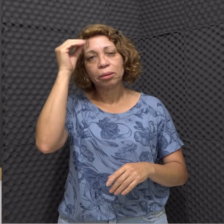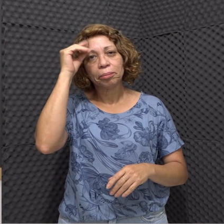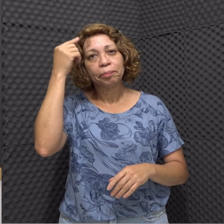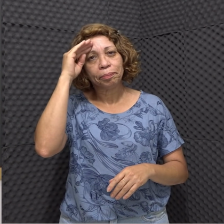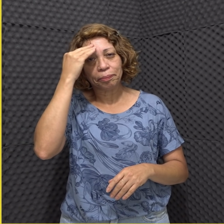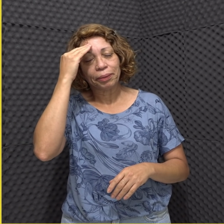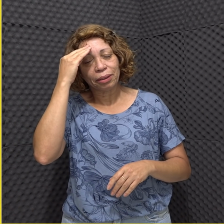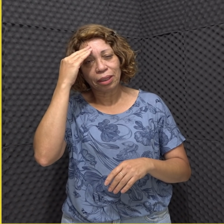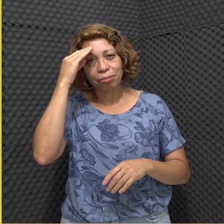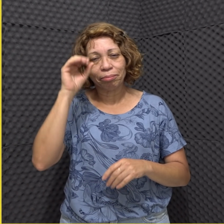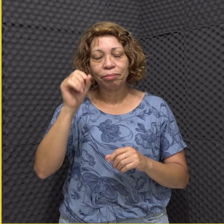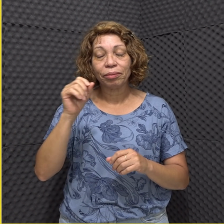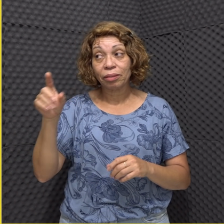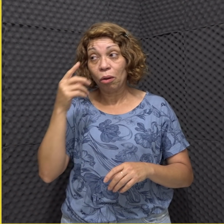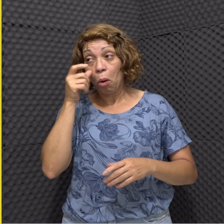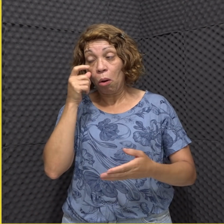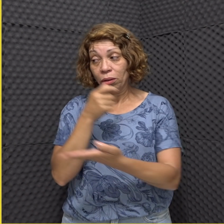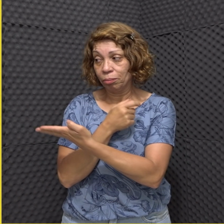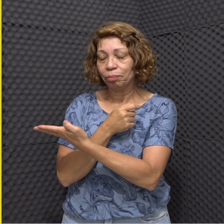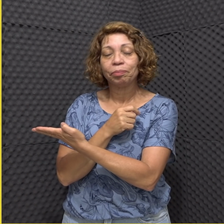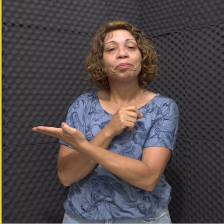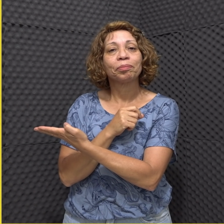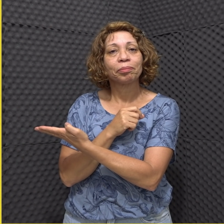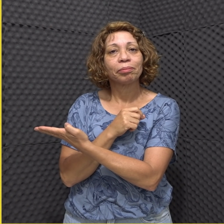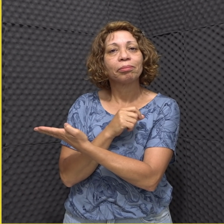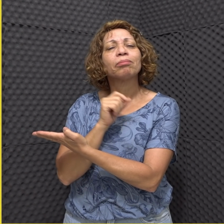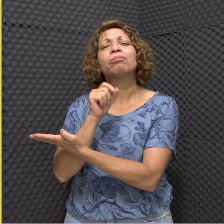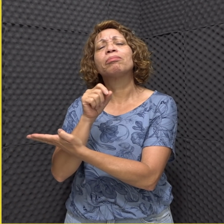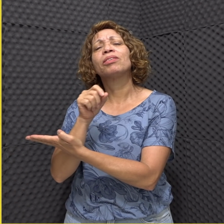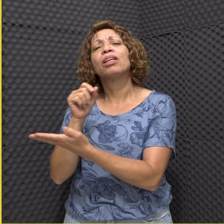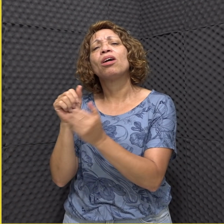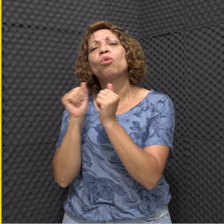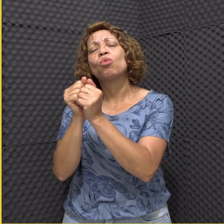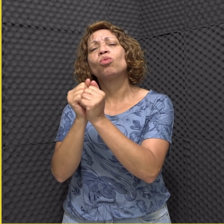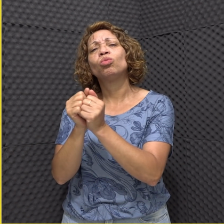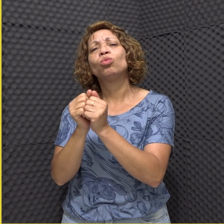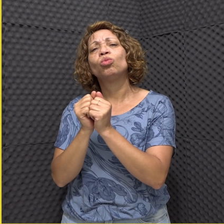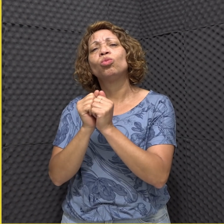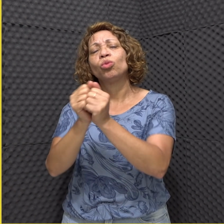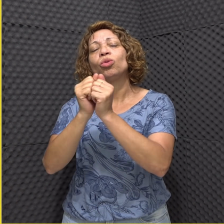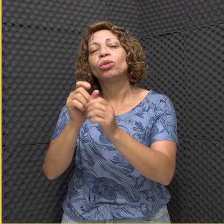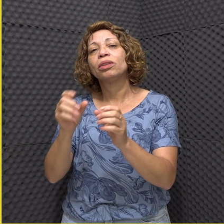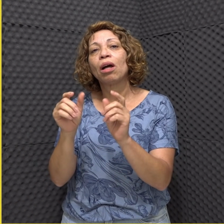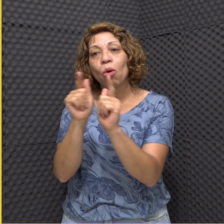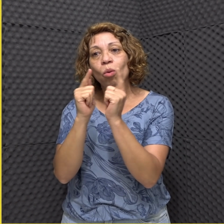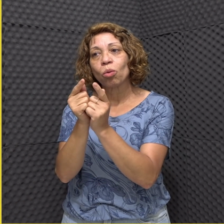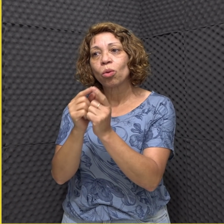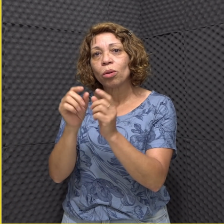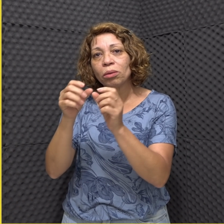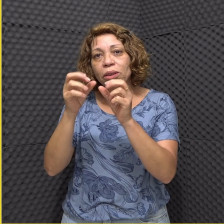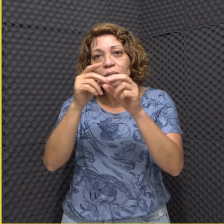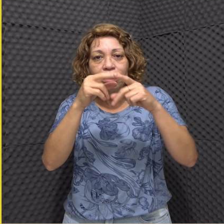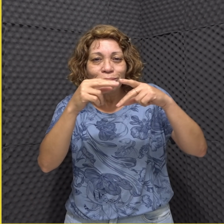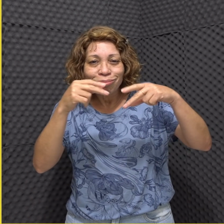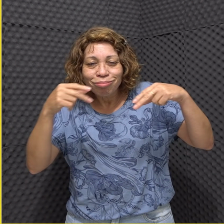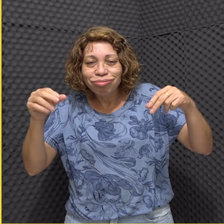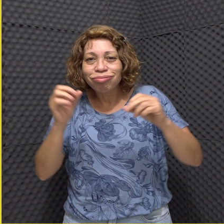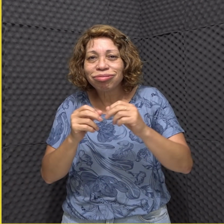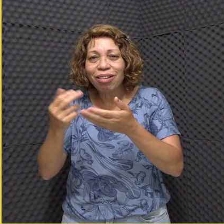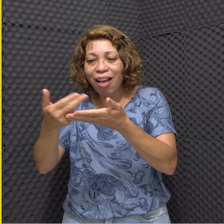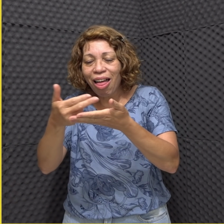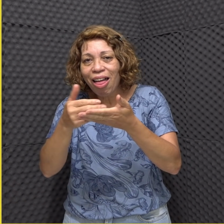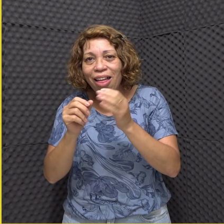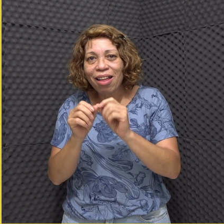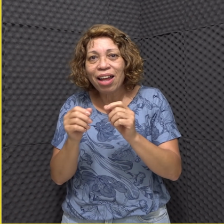Olho na tela, vamos lá! Eu quero primeiro que você entenda o que é um conjunto. O conjunto é um agrupamento